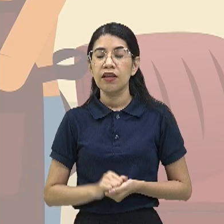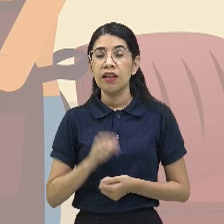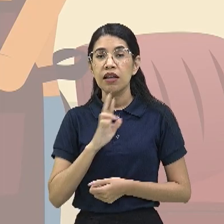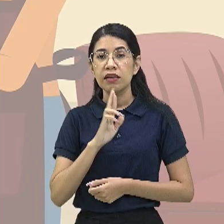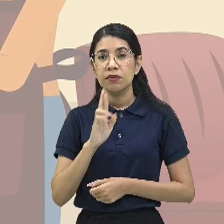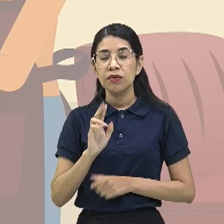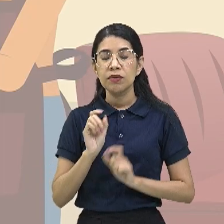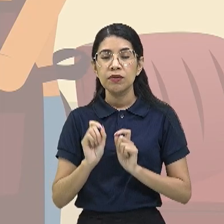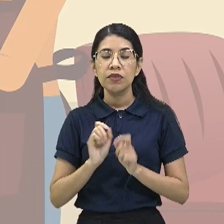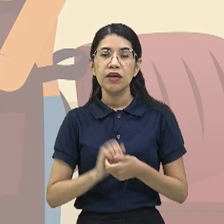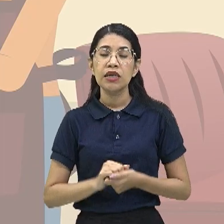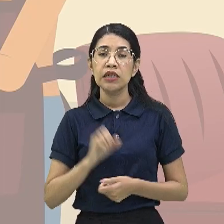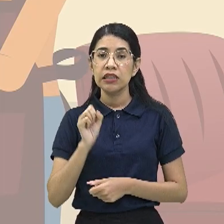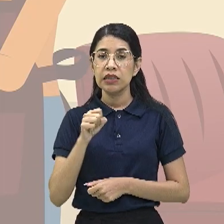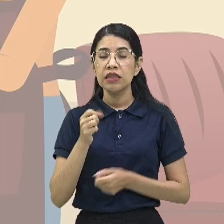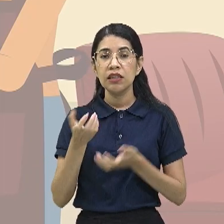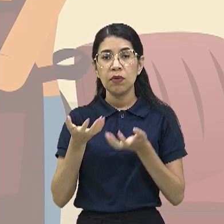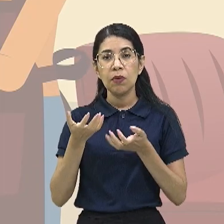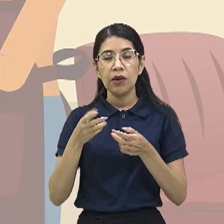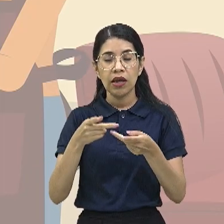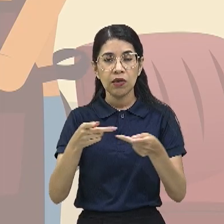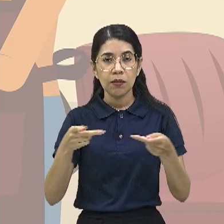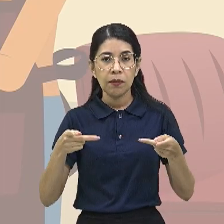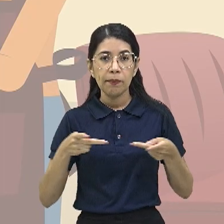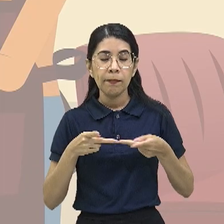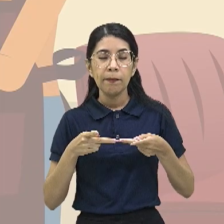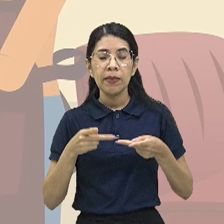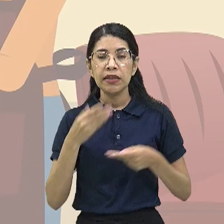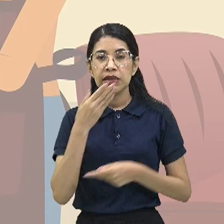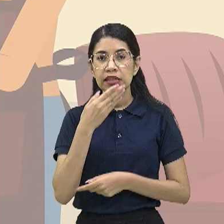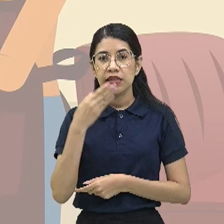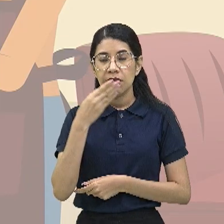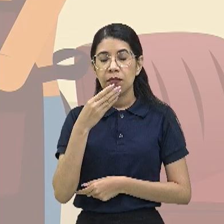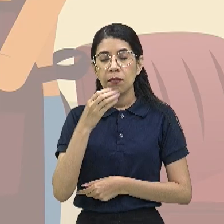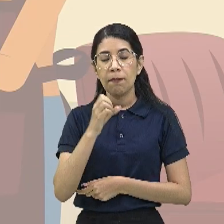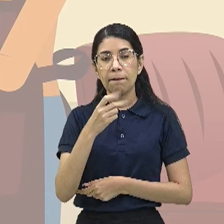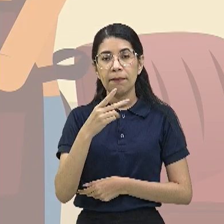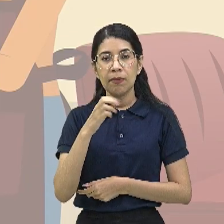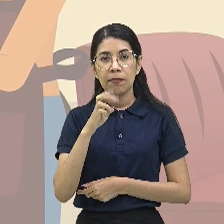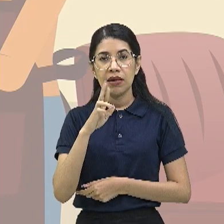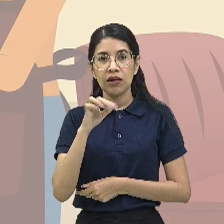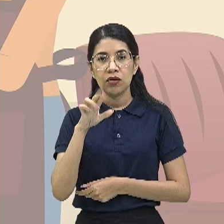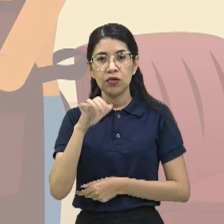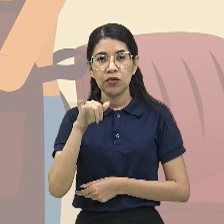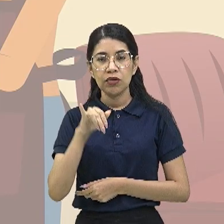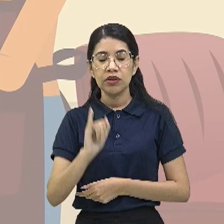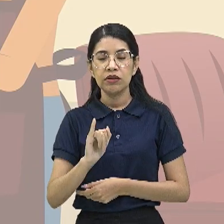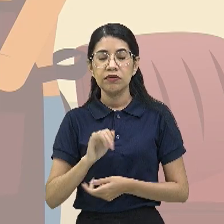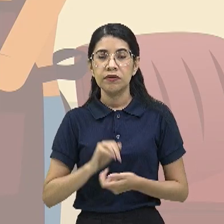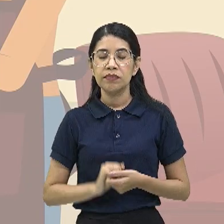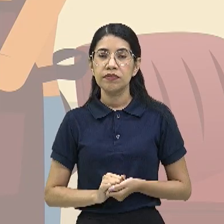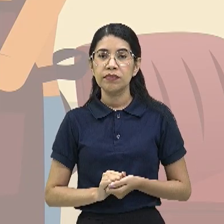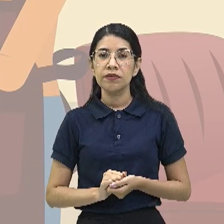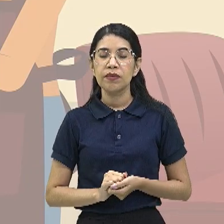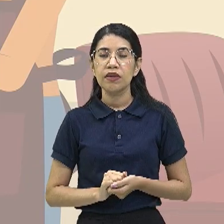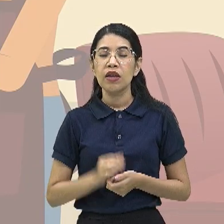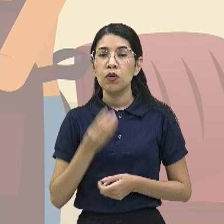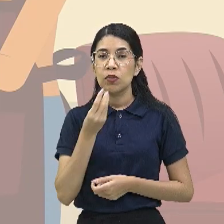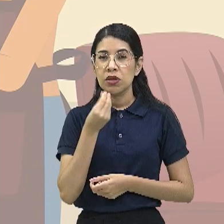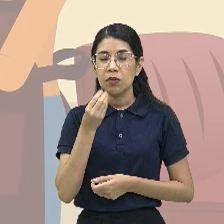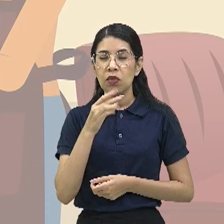fala, sim, eu quero uma pizza de pepperoni. Então tem uma outra forma aqui, um